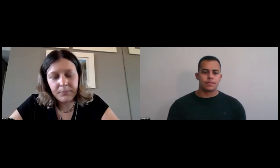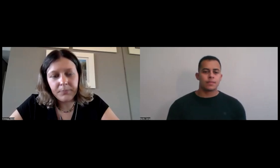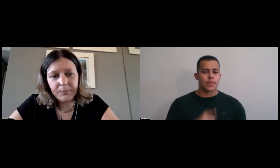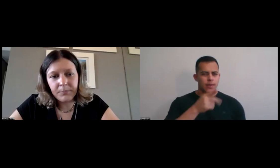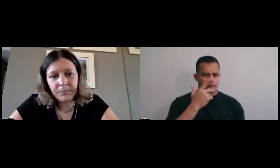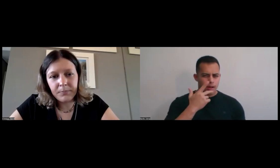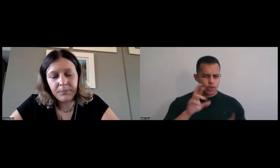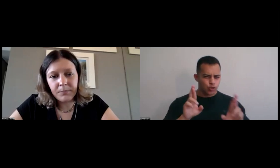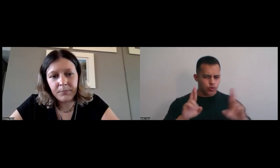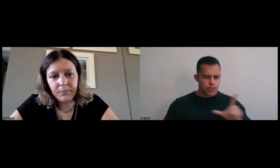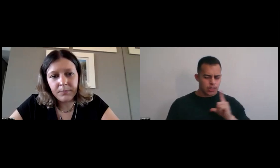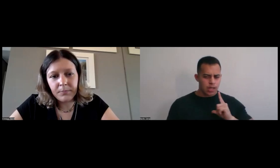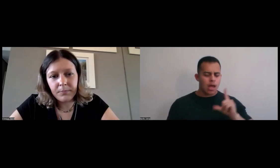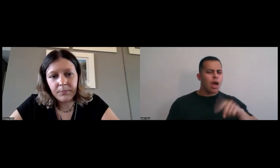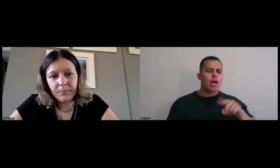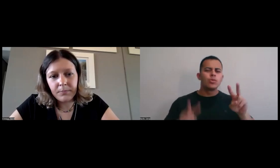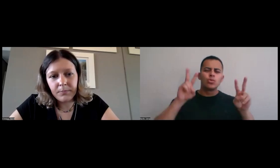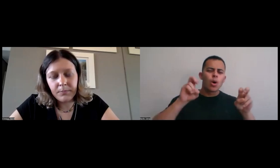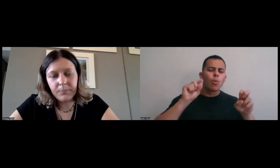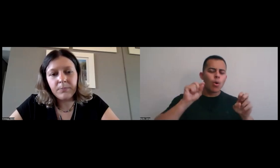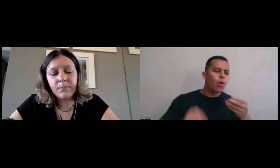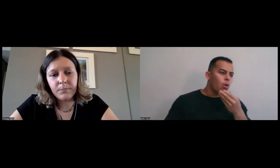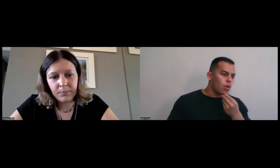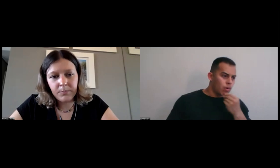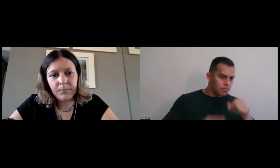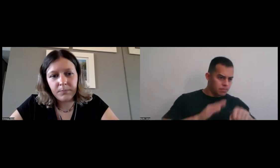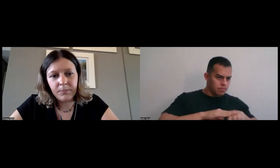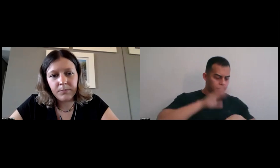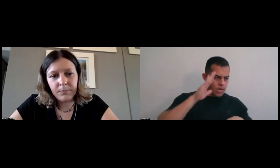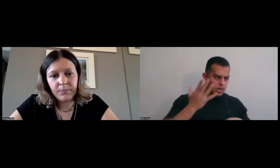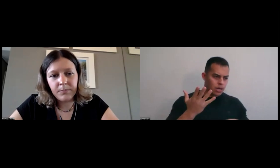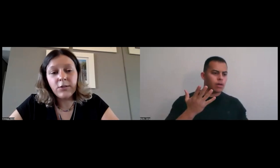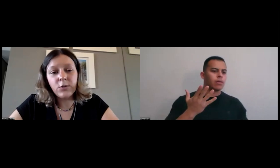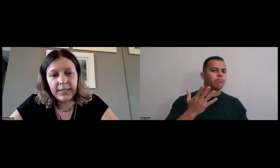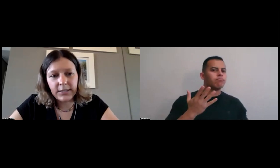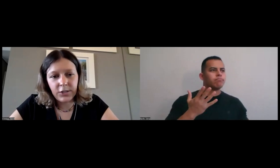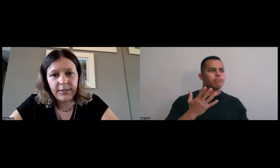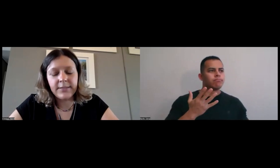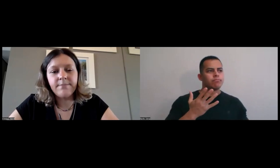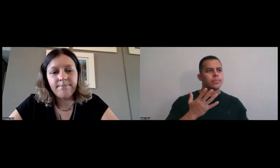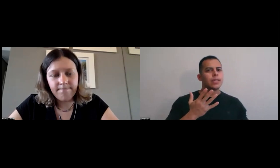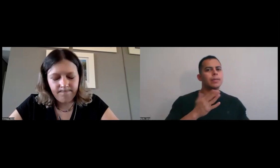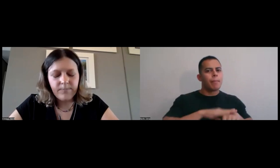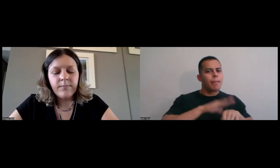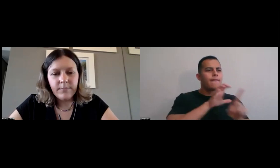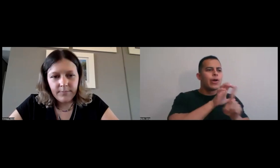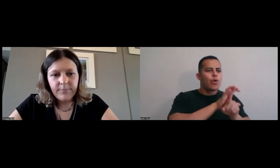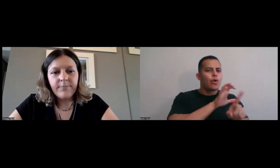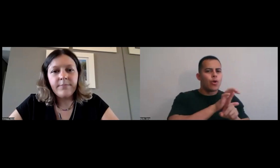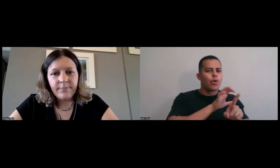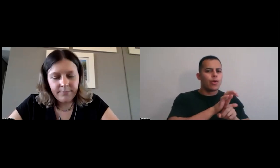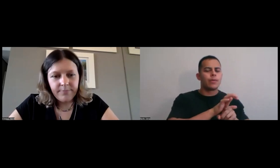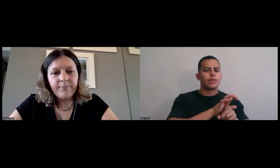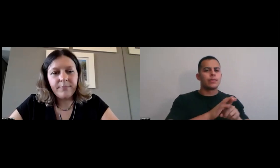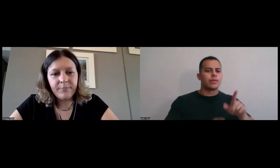que observa, é em relação aos machos serem mais suscetíveis aos danos Suscetíveis. induzidos pelos oligômeros e